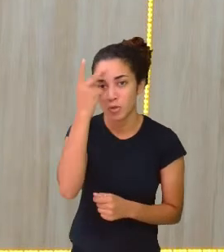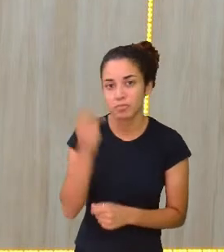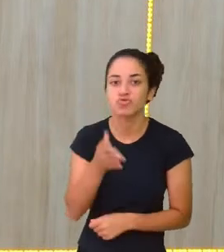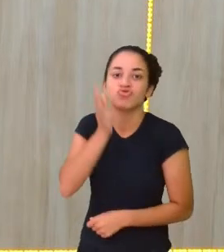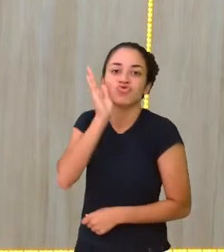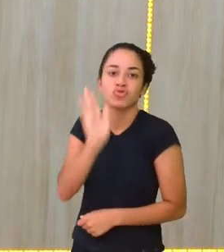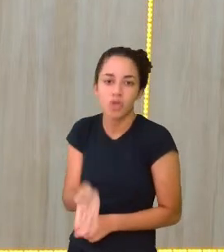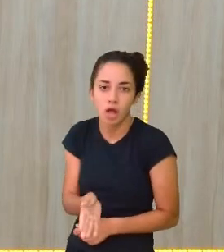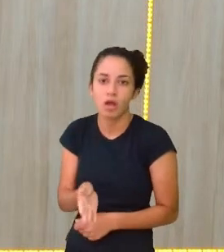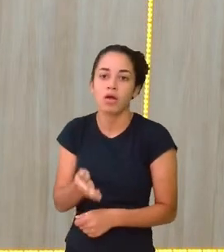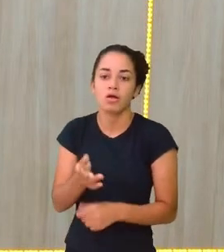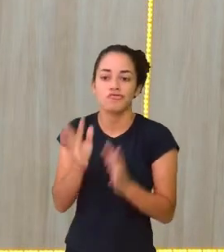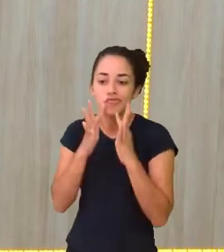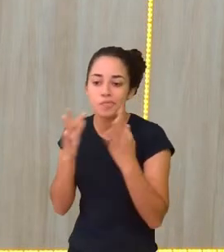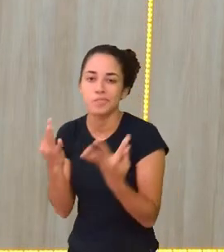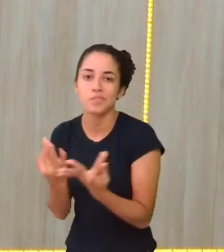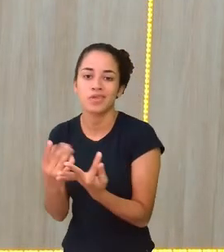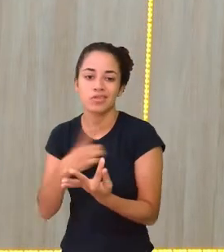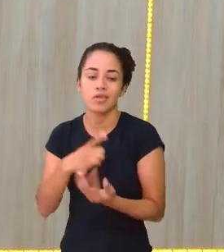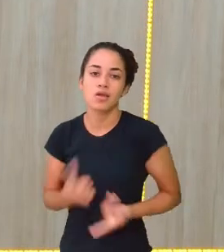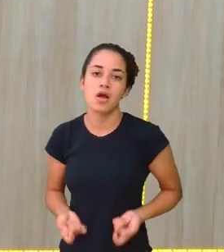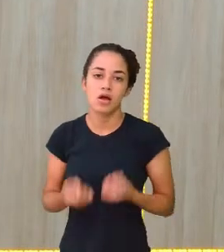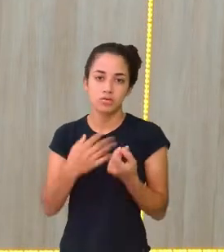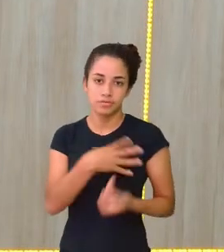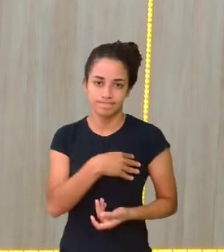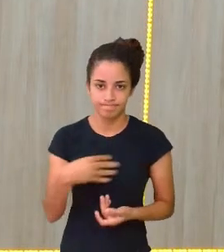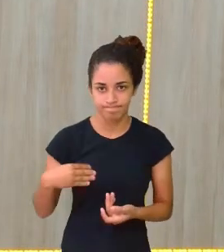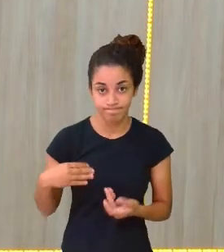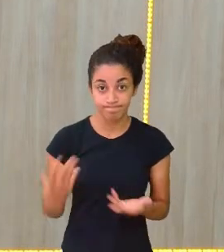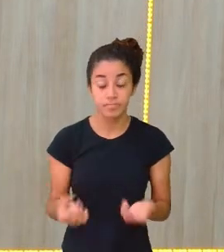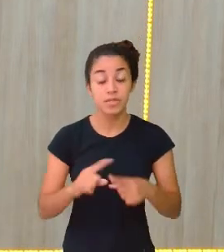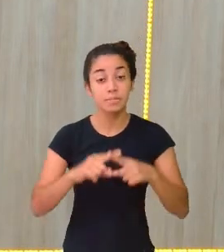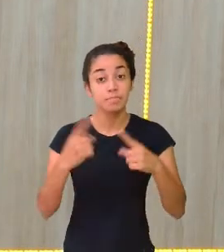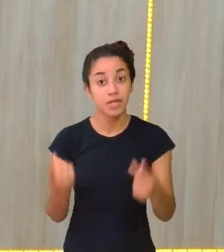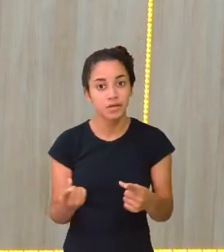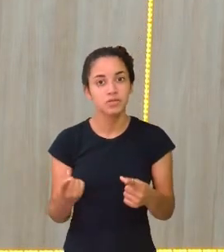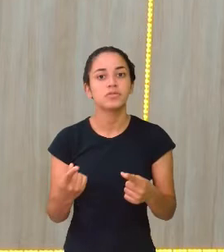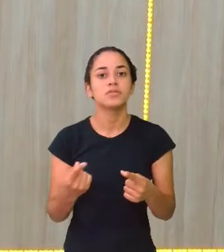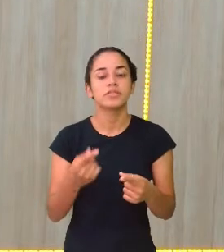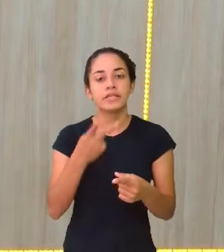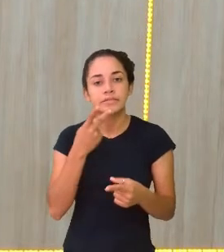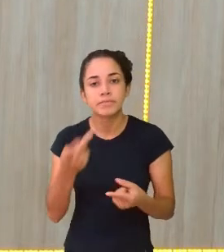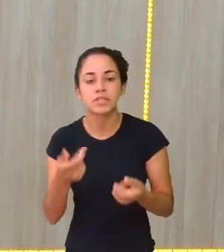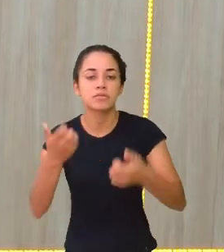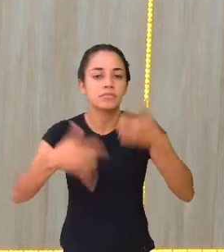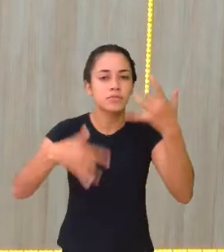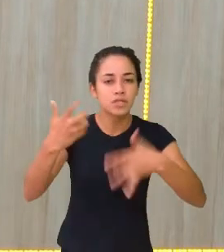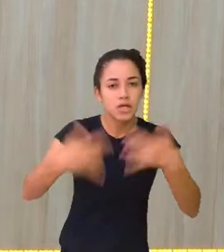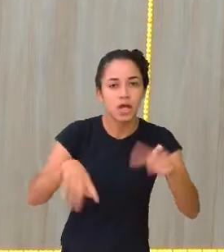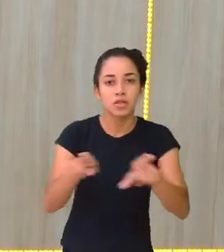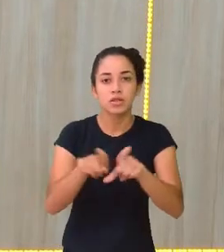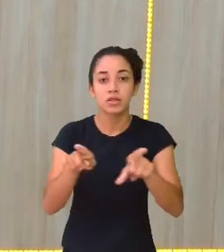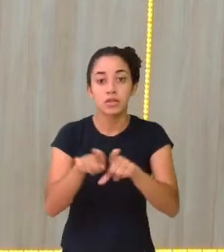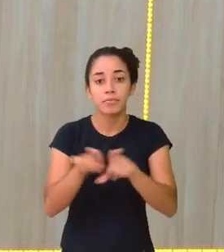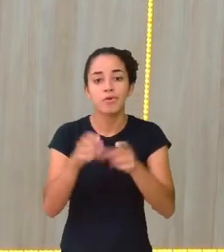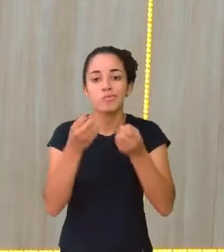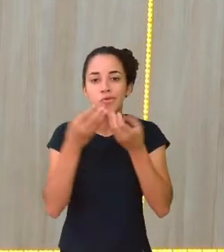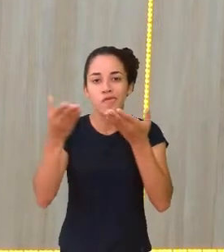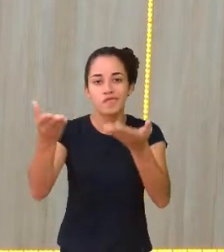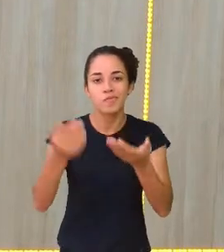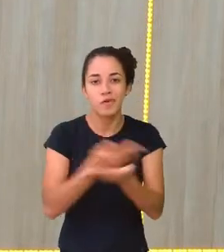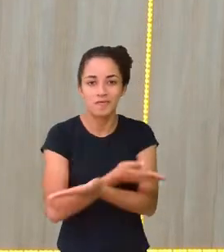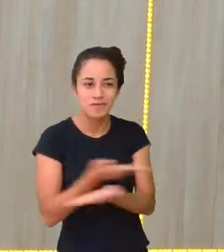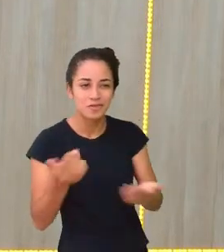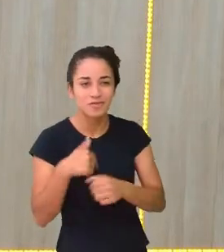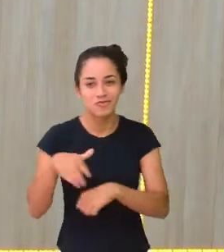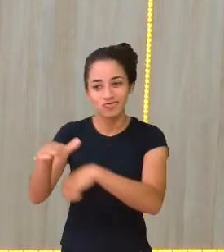na família algum caso de câncer de mama. Mas, para falar um pouquinho sobre isso e dar as boas-vindas a vocês, eu vou chamar a professora Cláudia,